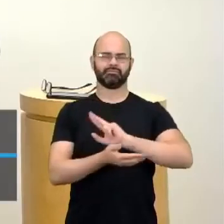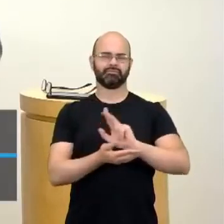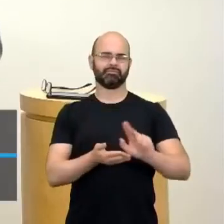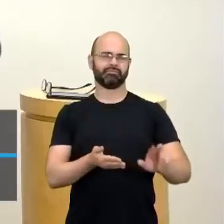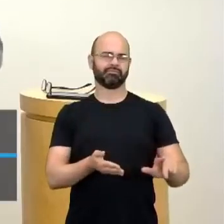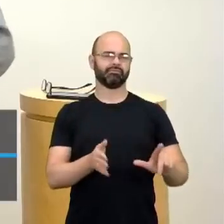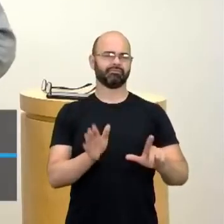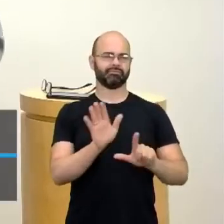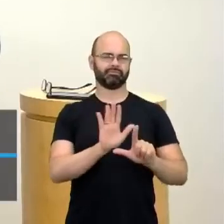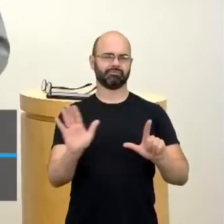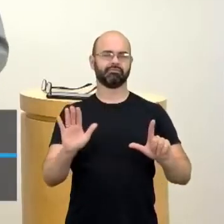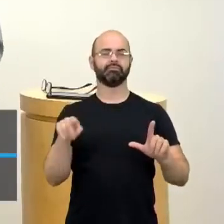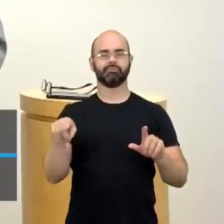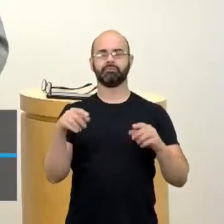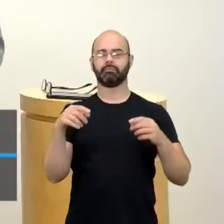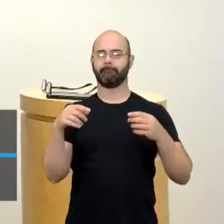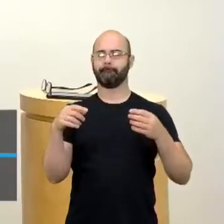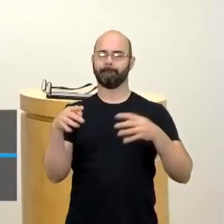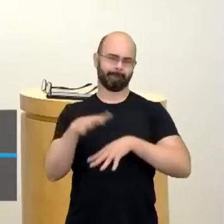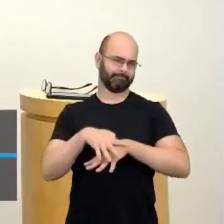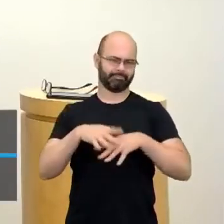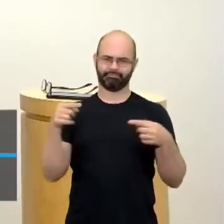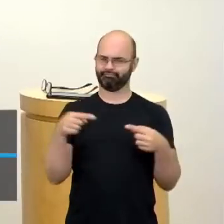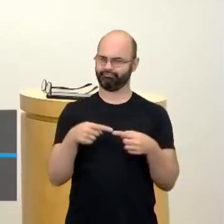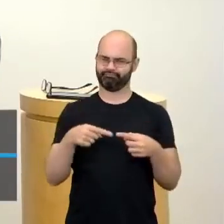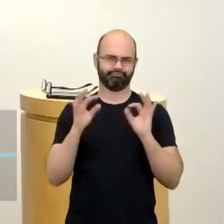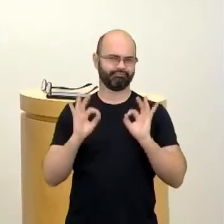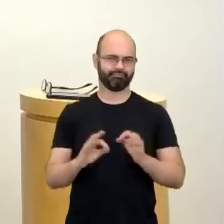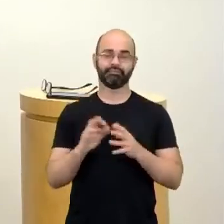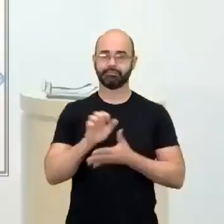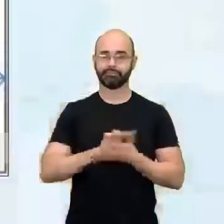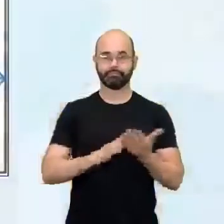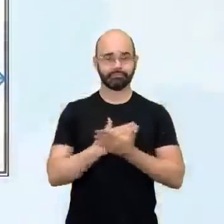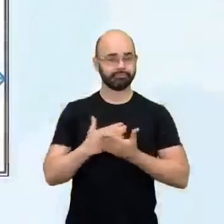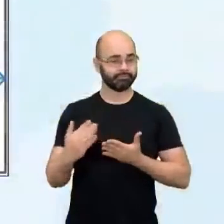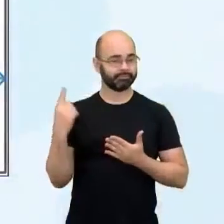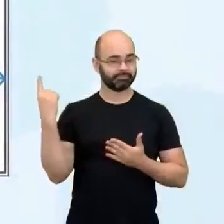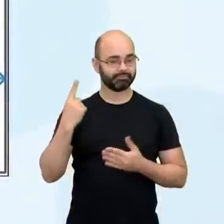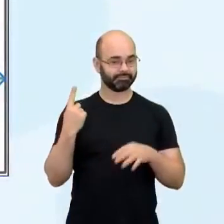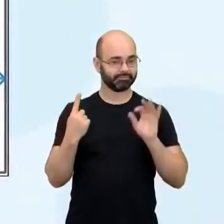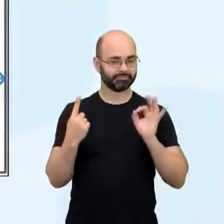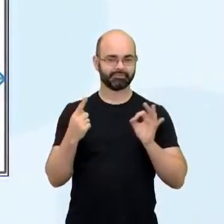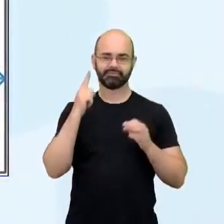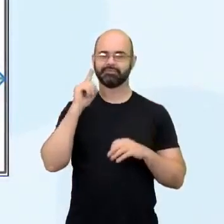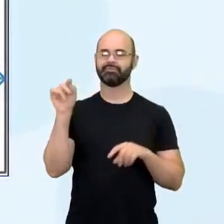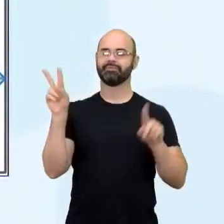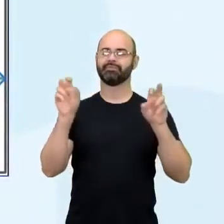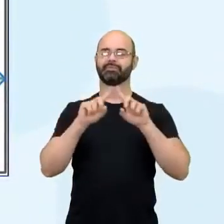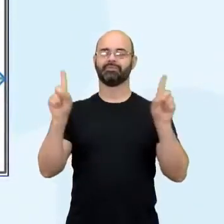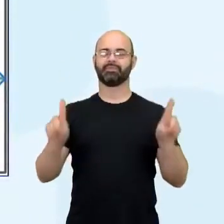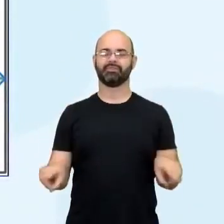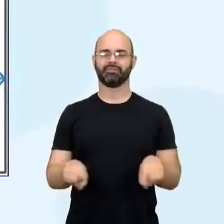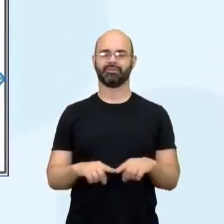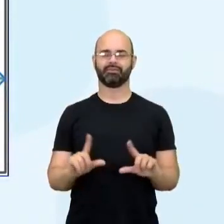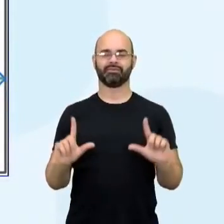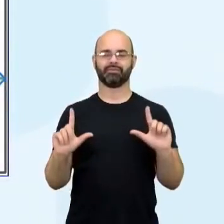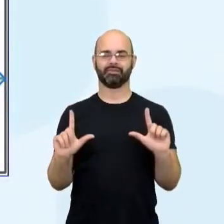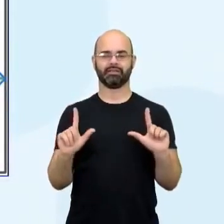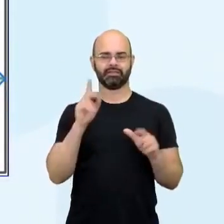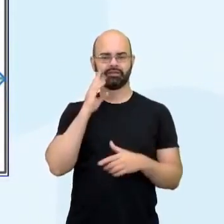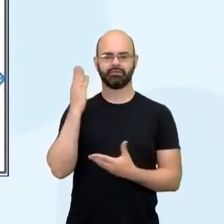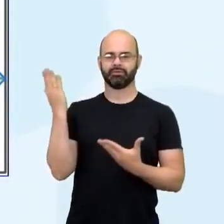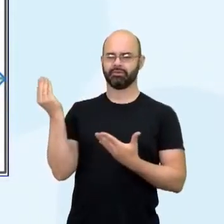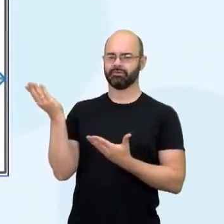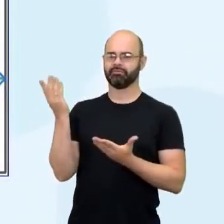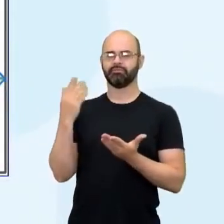ver com matemática. Tudo bem, Vi? Vamos fazer a Joia. primeira atividade, já caindo um pouco aí nessa ideia do quadrado, e aí vamos ser um pouquinho mais